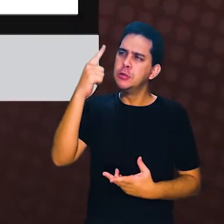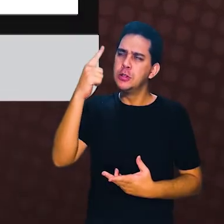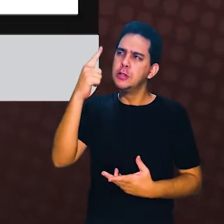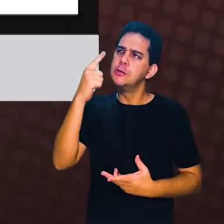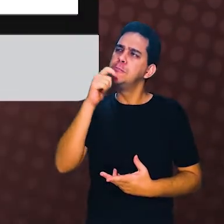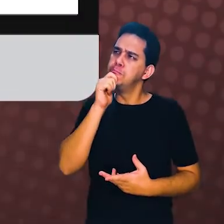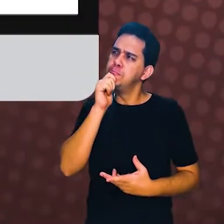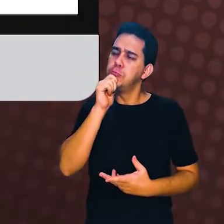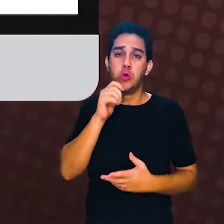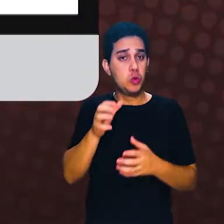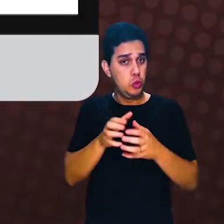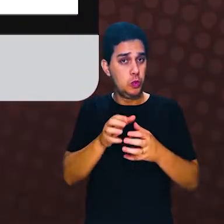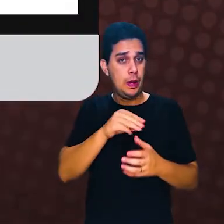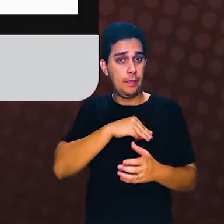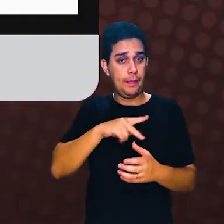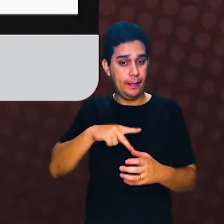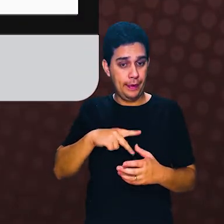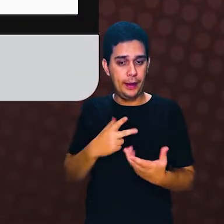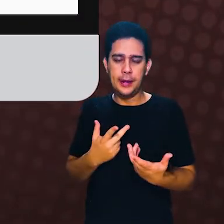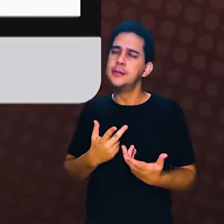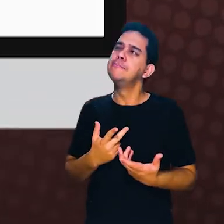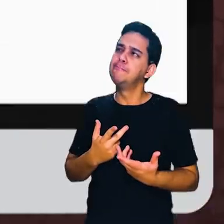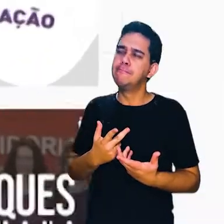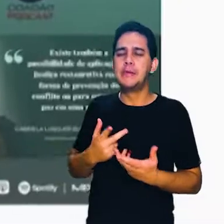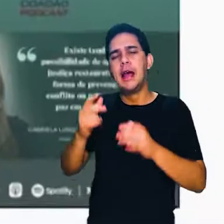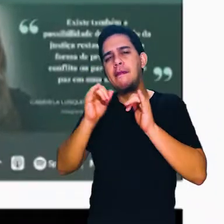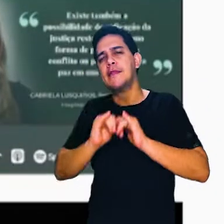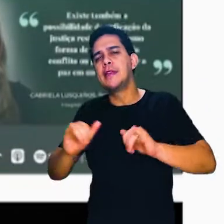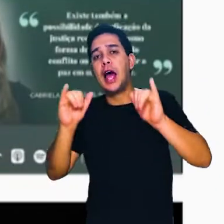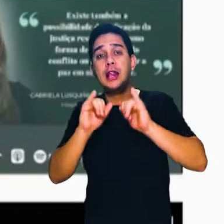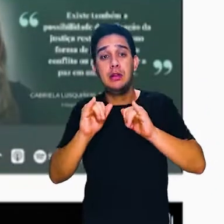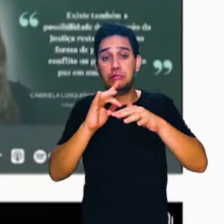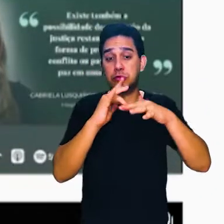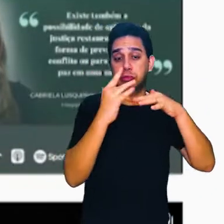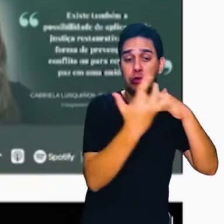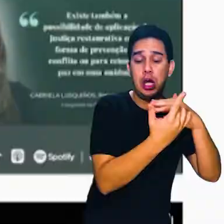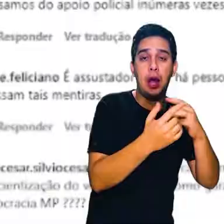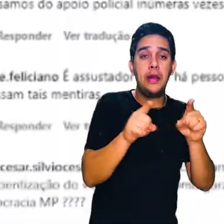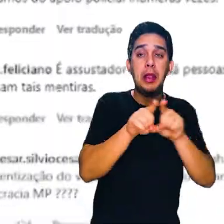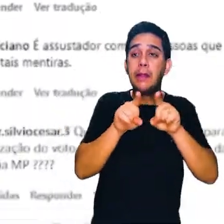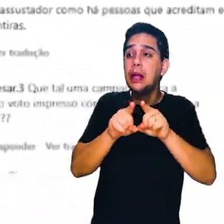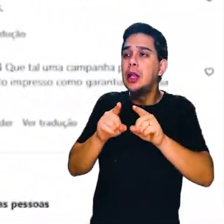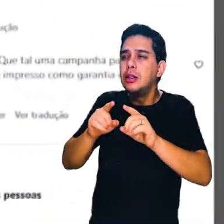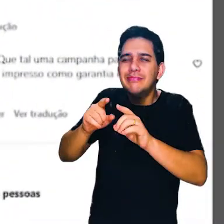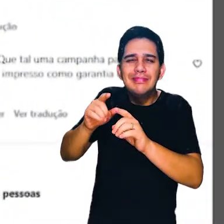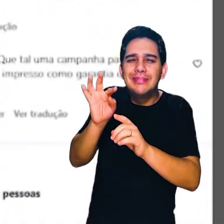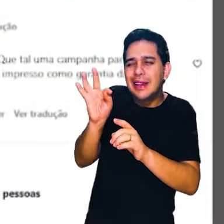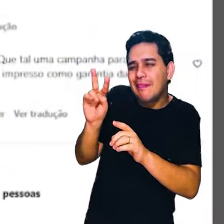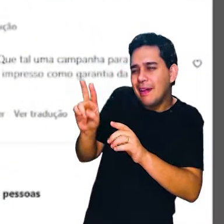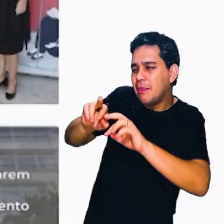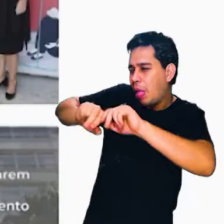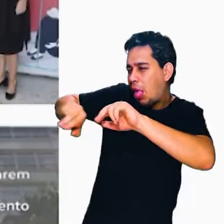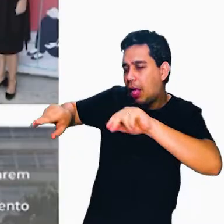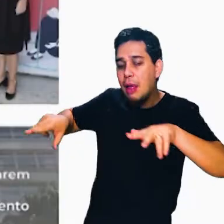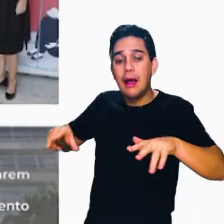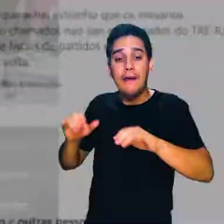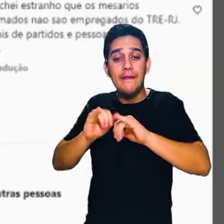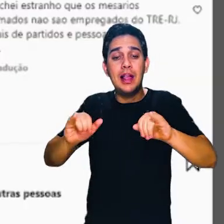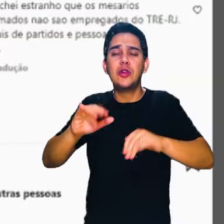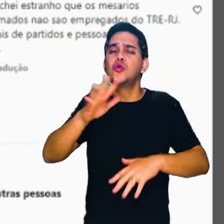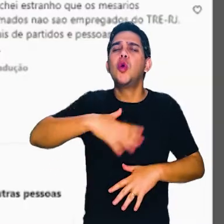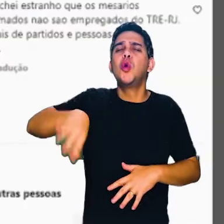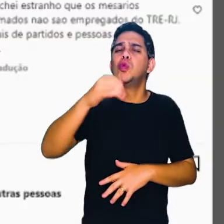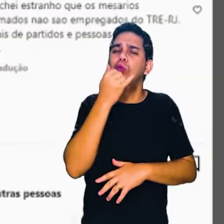divulgado em suas redes sociais, como também junto à imprensa, uma campanha para conscientizar e alertar a população